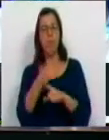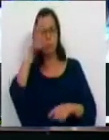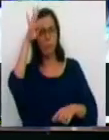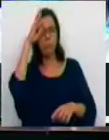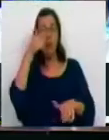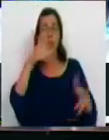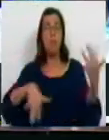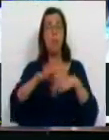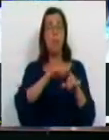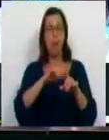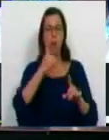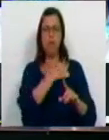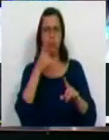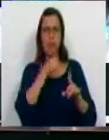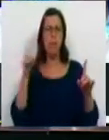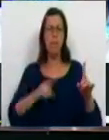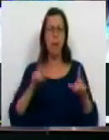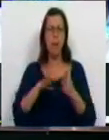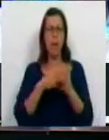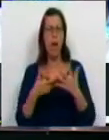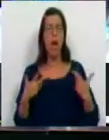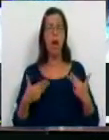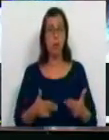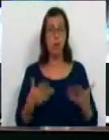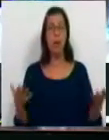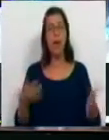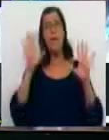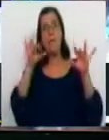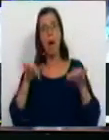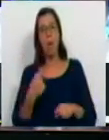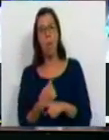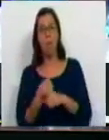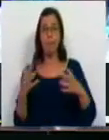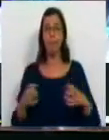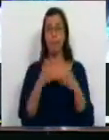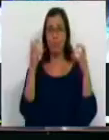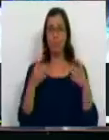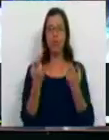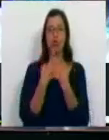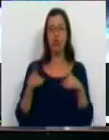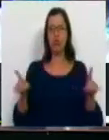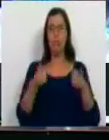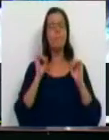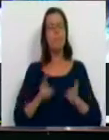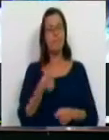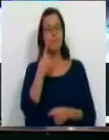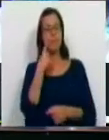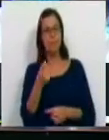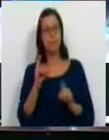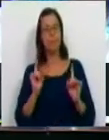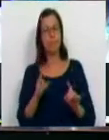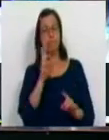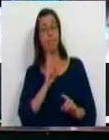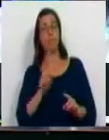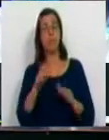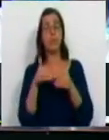dos seus povos, fustigados por sucessivos planos de austeridade. Mas também aqui as divergências e as diferenças se começam a acirrar.